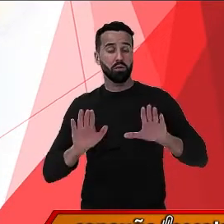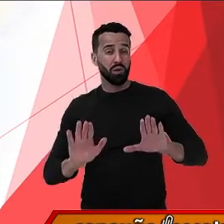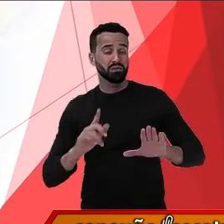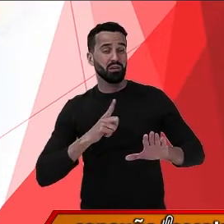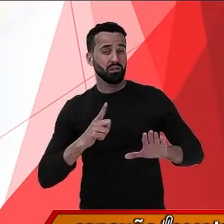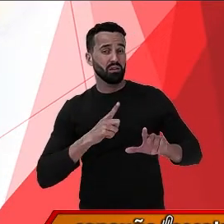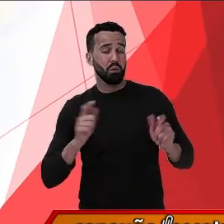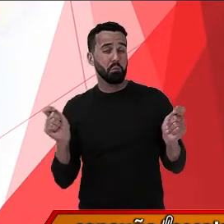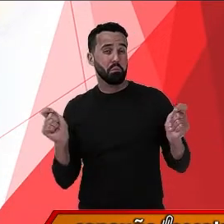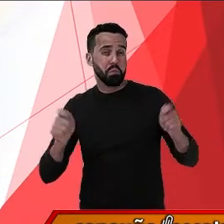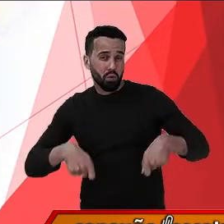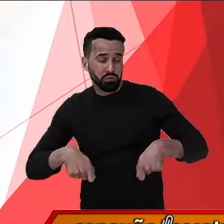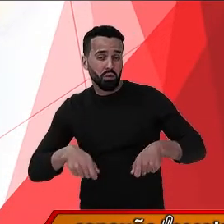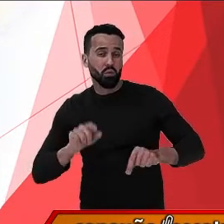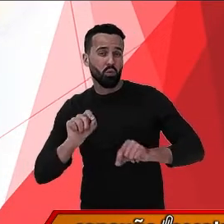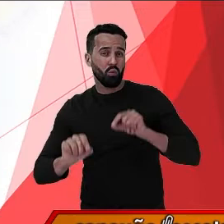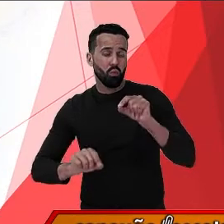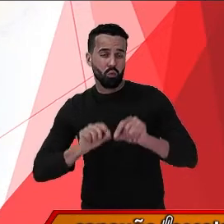gente possa